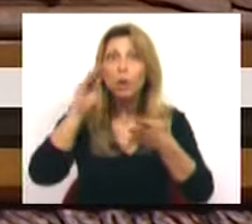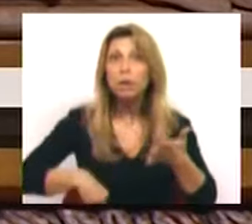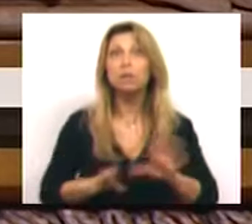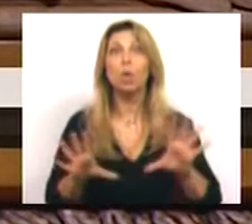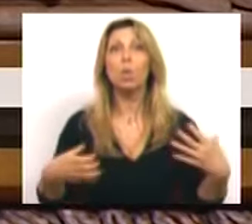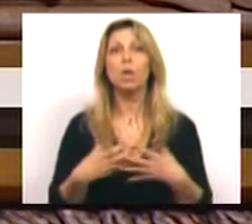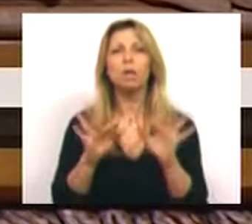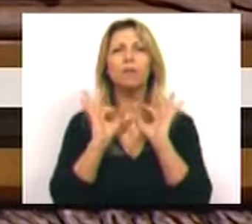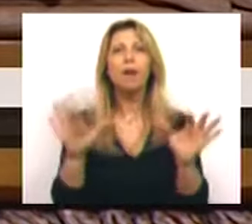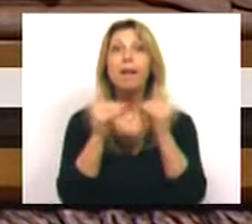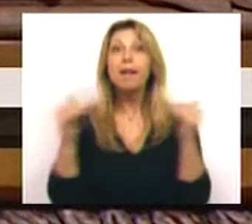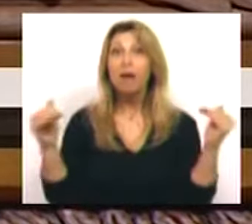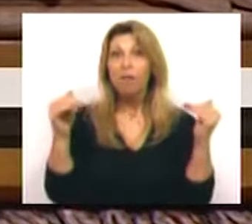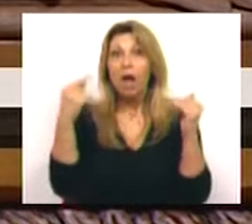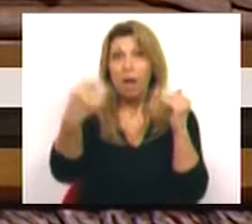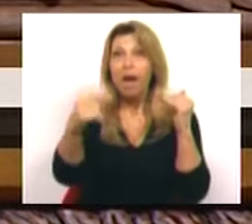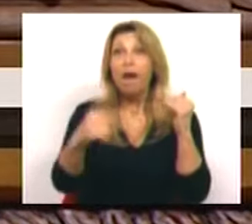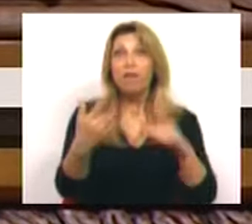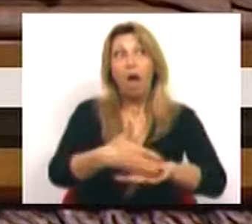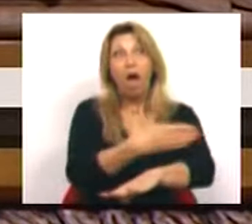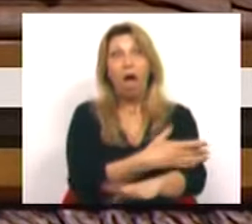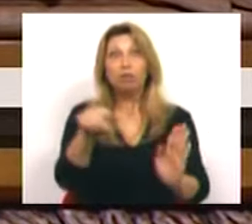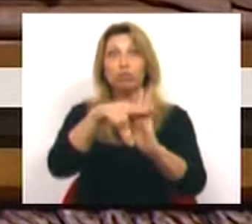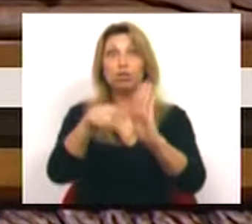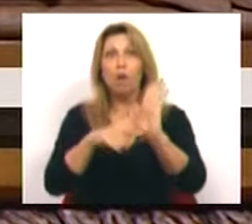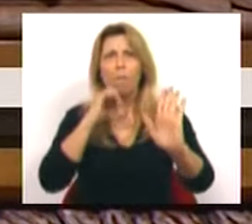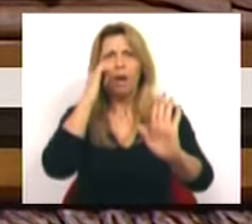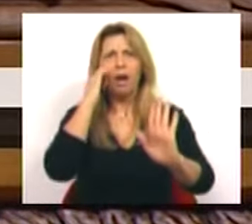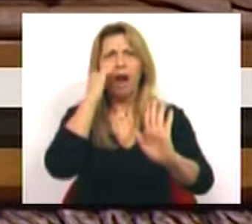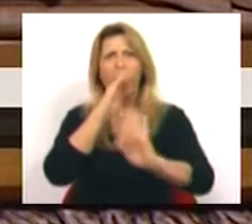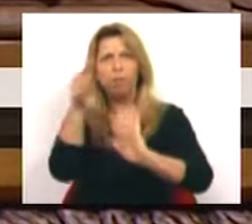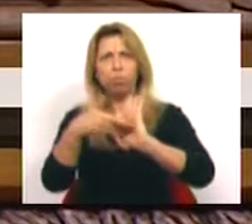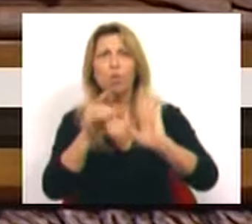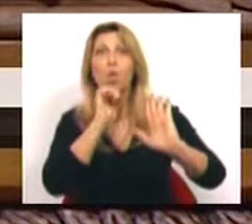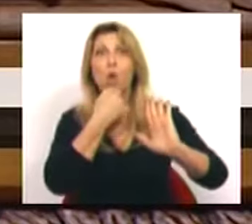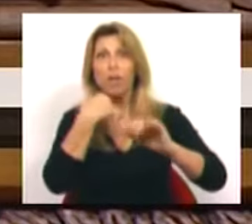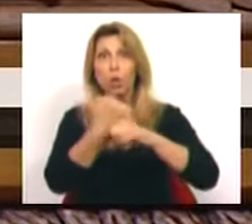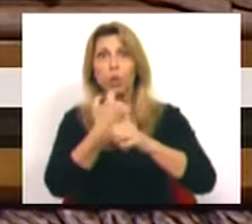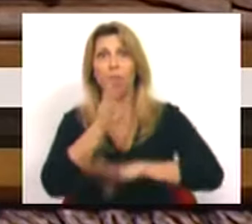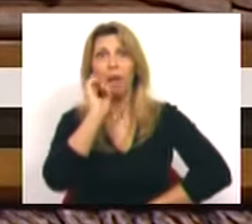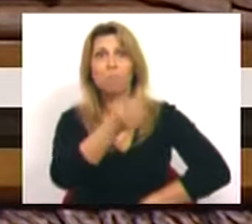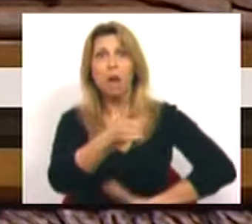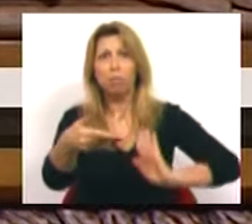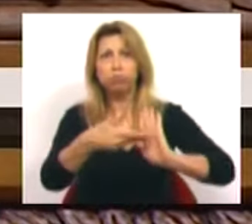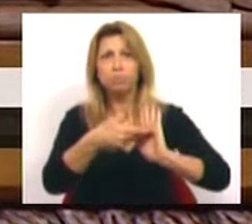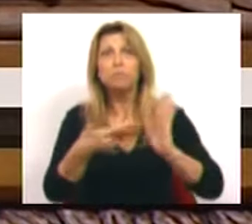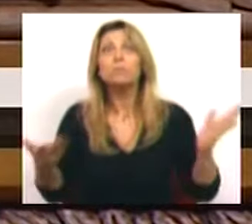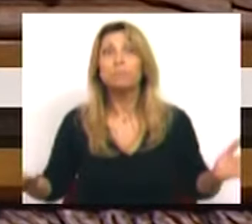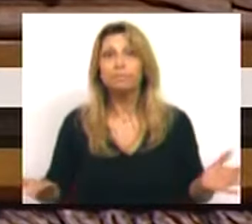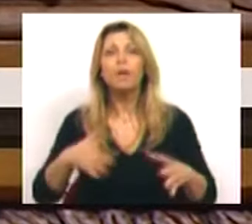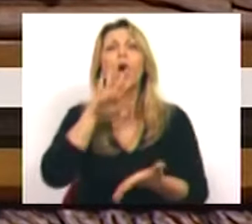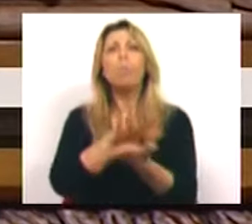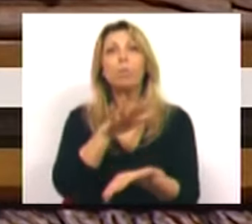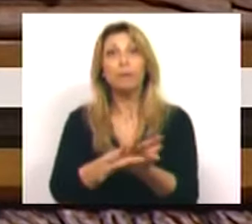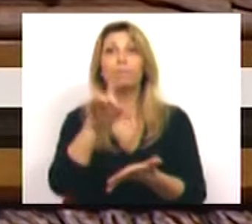níveis existentes antes das normas gravosas do Código do Trabalho terem sido impostas. Foi publicada, entretanto,